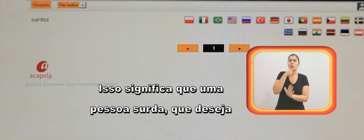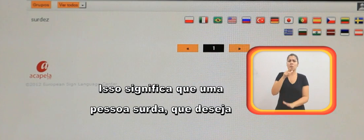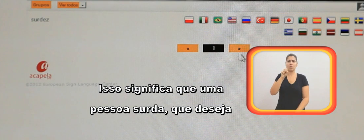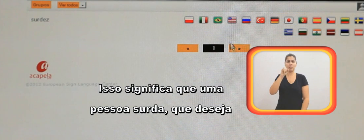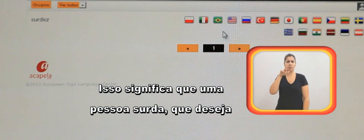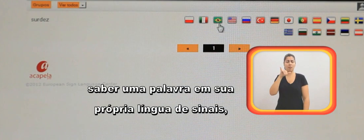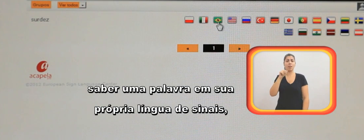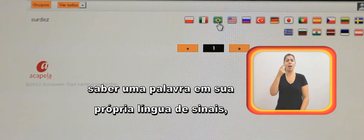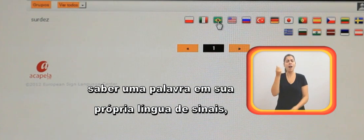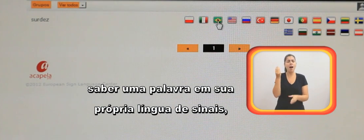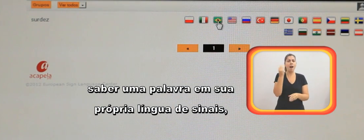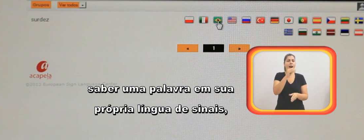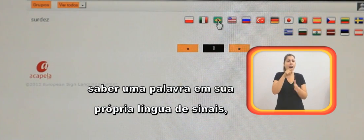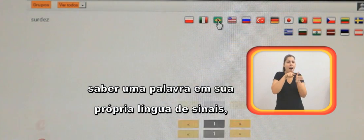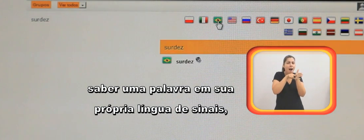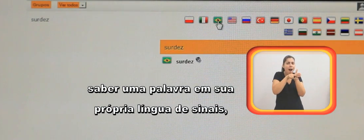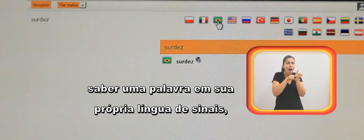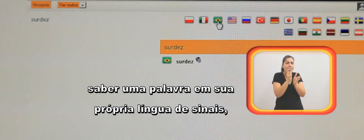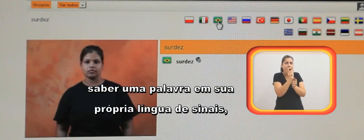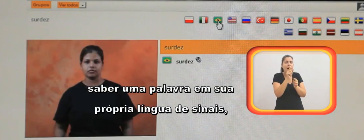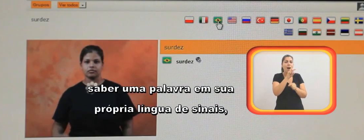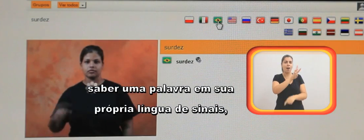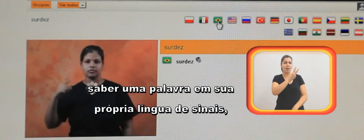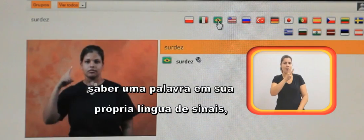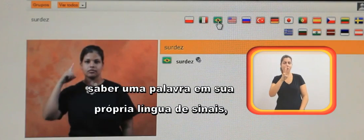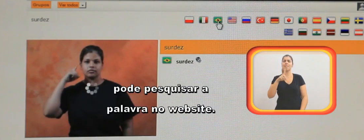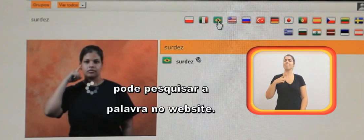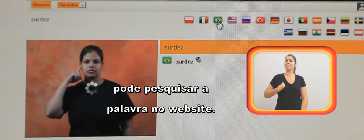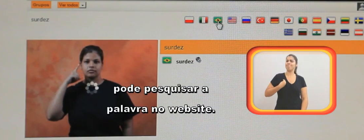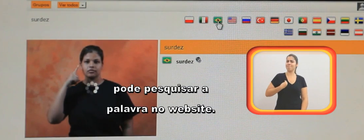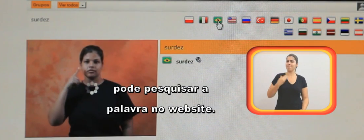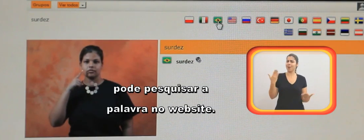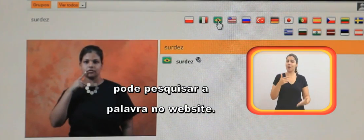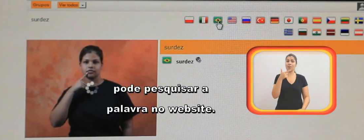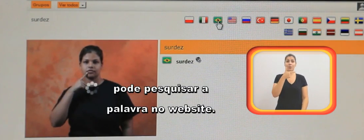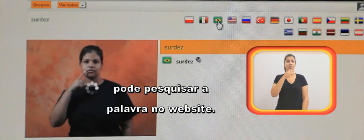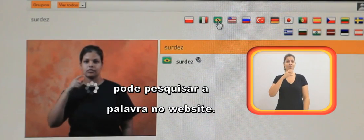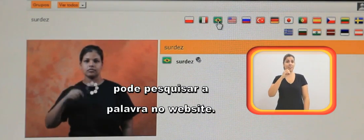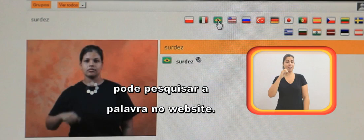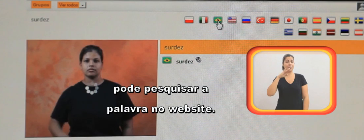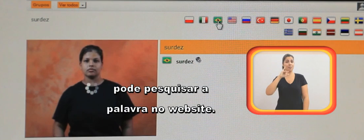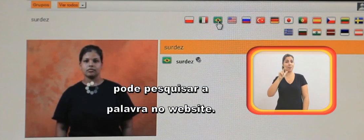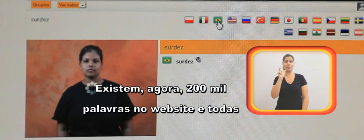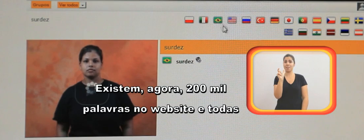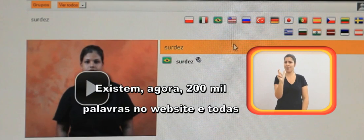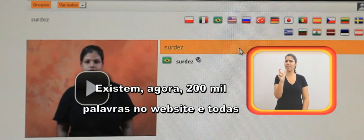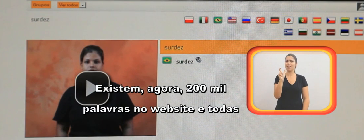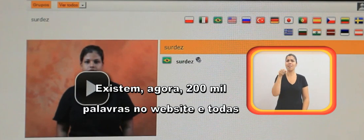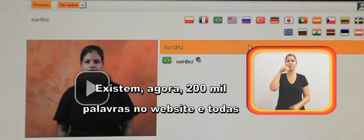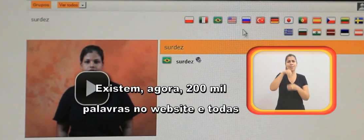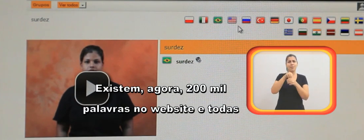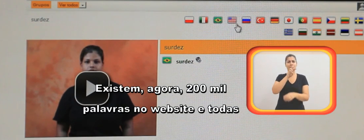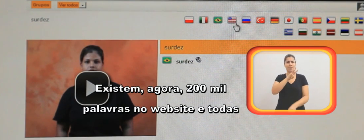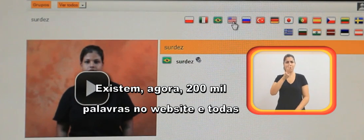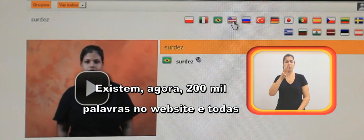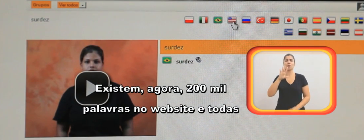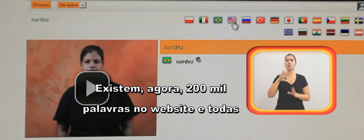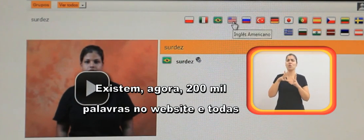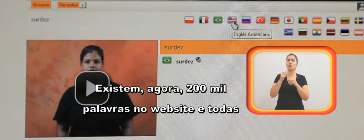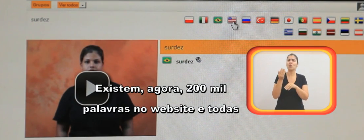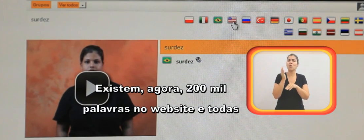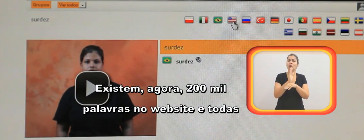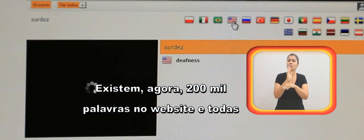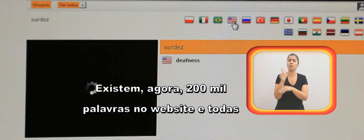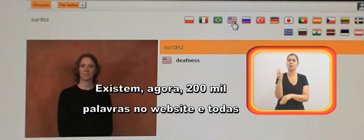surda, que deseja saber uma palavra em sua própria língua de sinais, pode pesquisar a palavra no website. Existem agora 200 mil